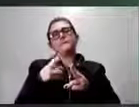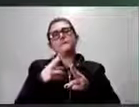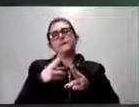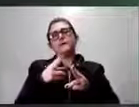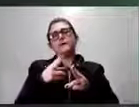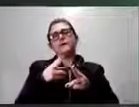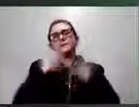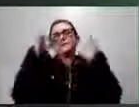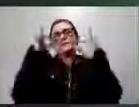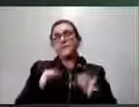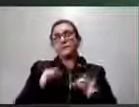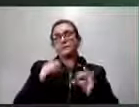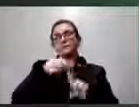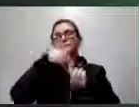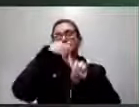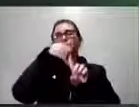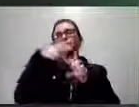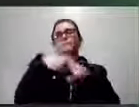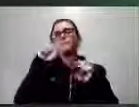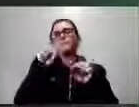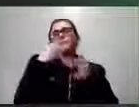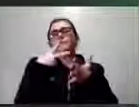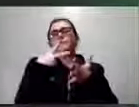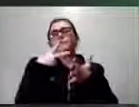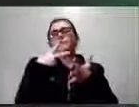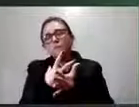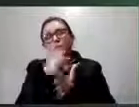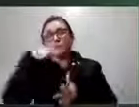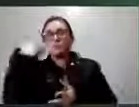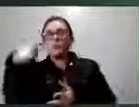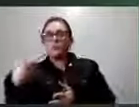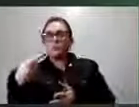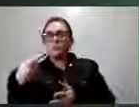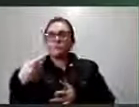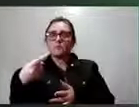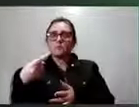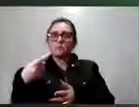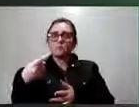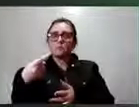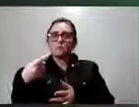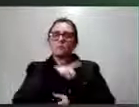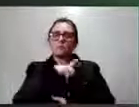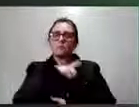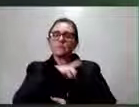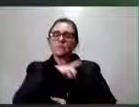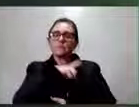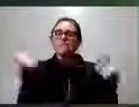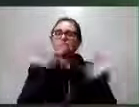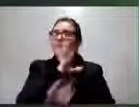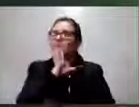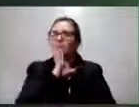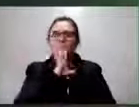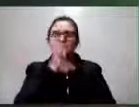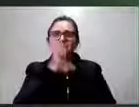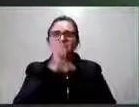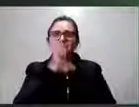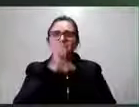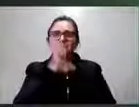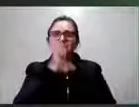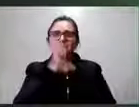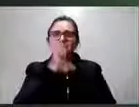correta, é a prioridade, mas o que acontece com esses outros anestesiologistas que têm nenhum conhecimento da importância da